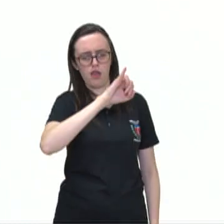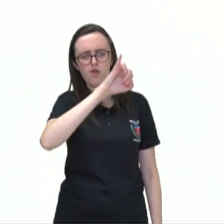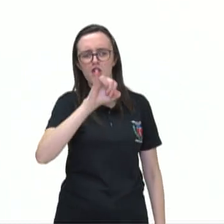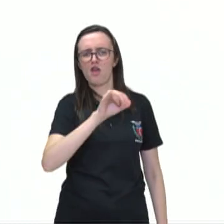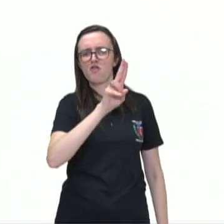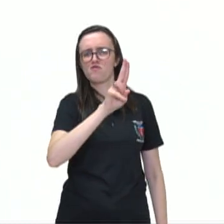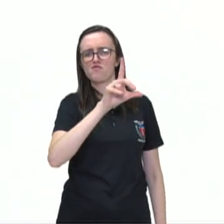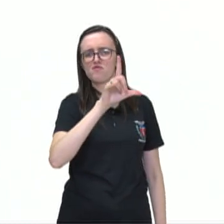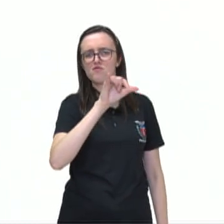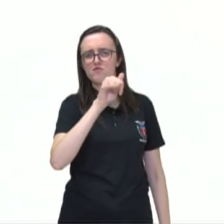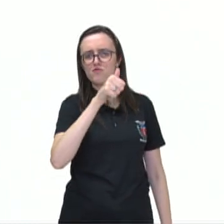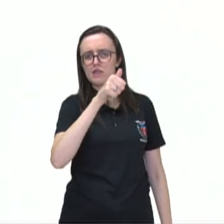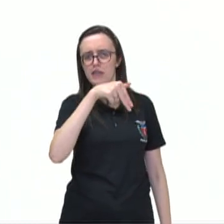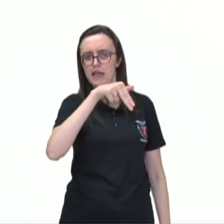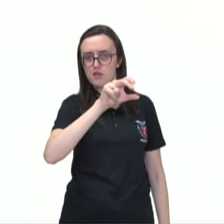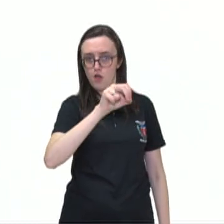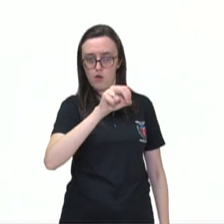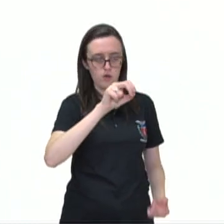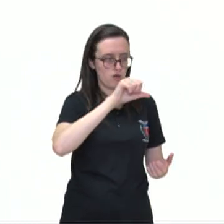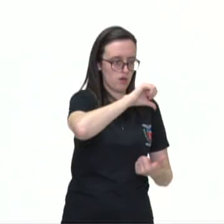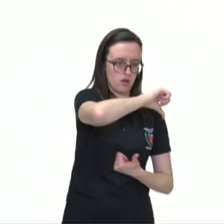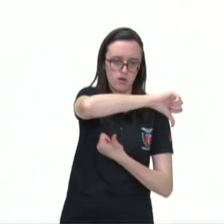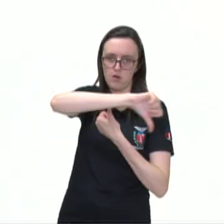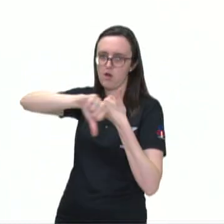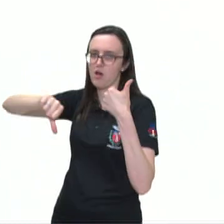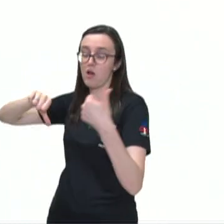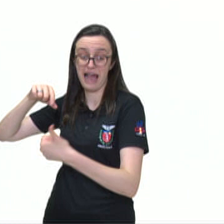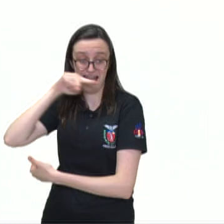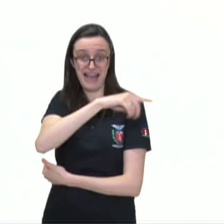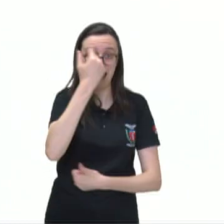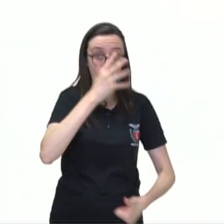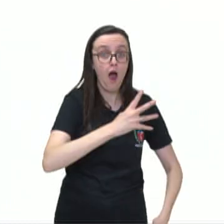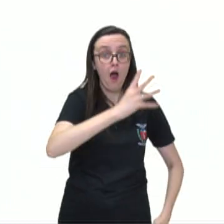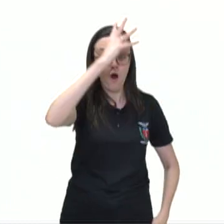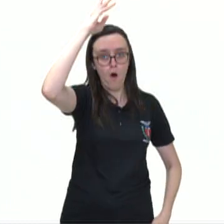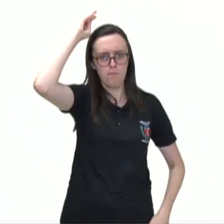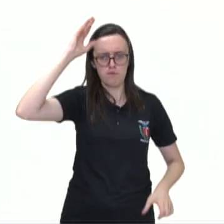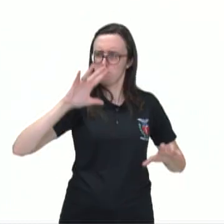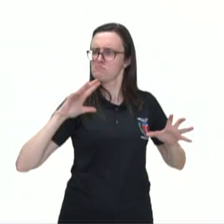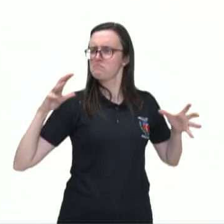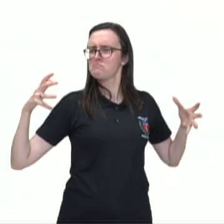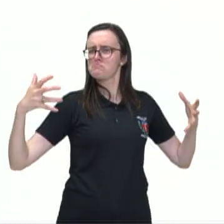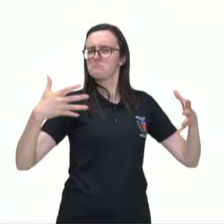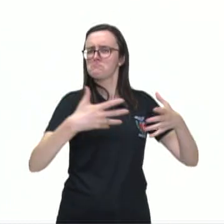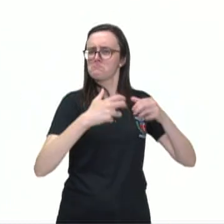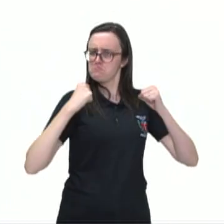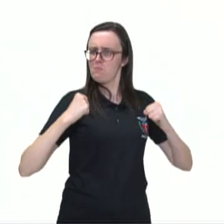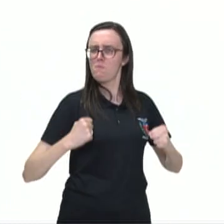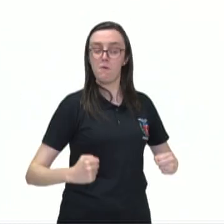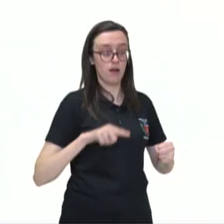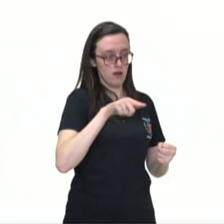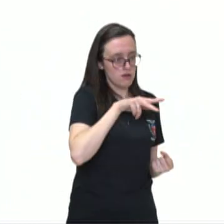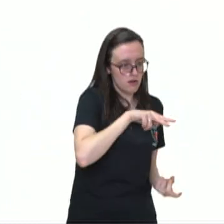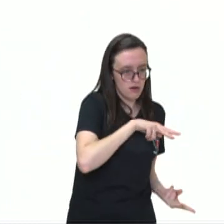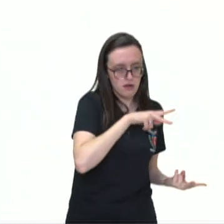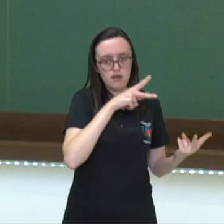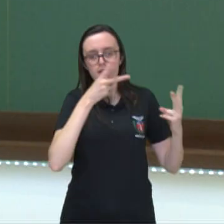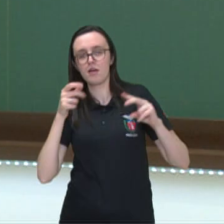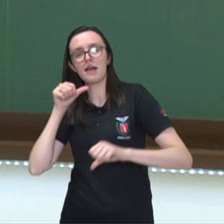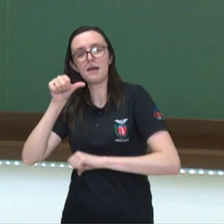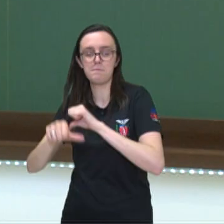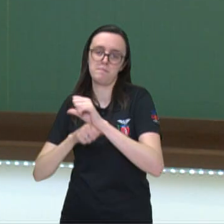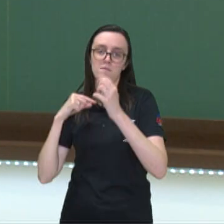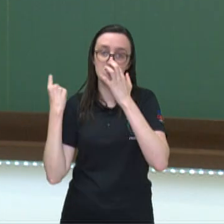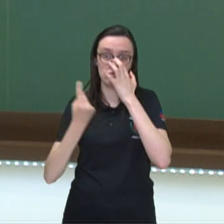juliano, que era uma herança do Império Romano. E aí eles fizeram, então, o calendário gregoriano. Por isso nós somos de uma